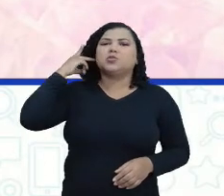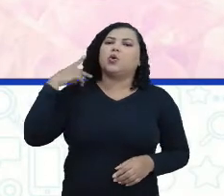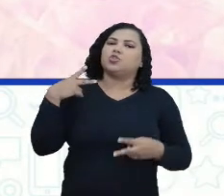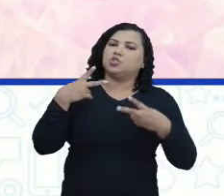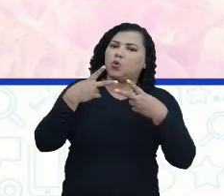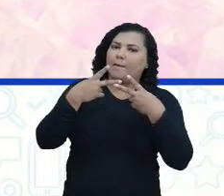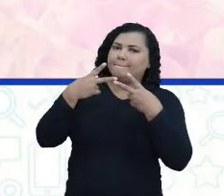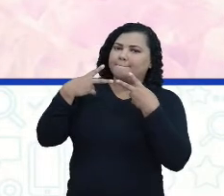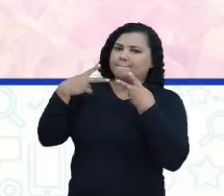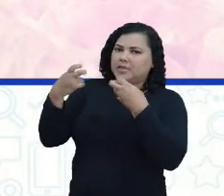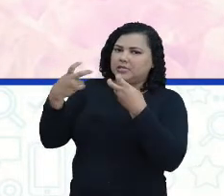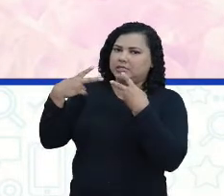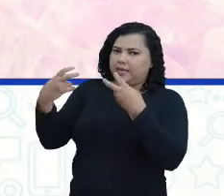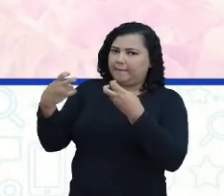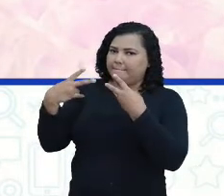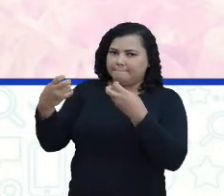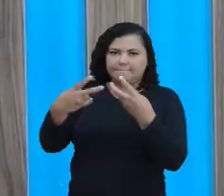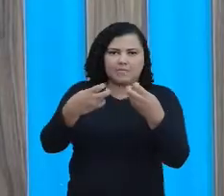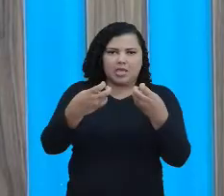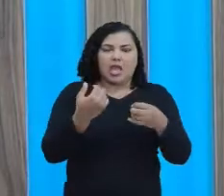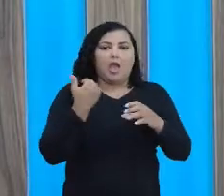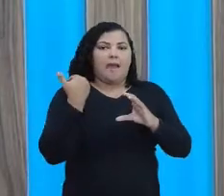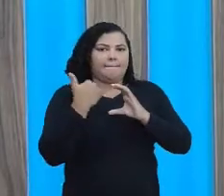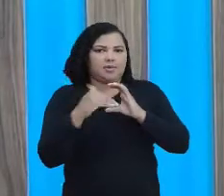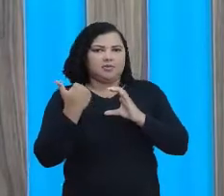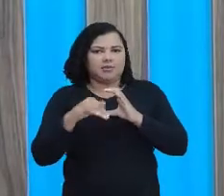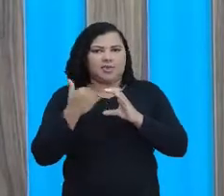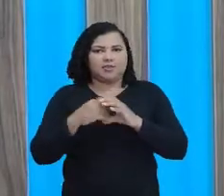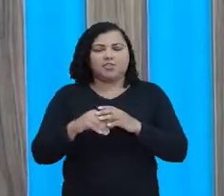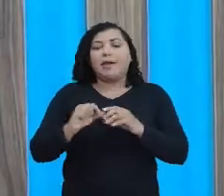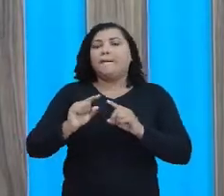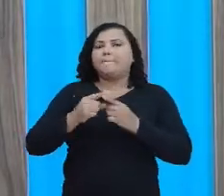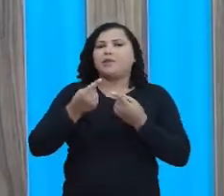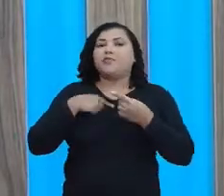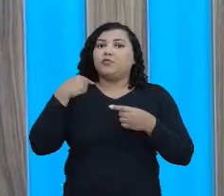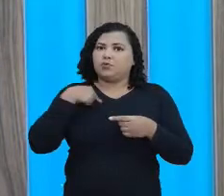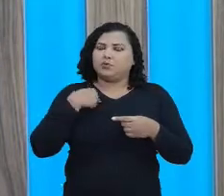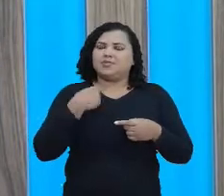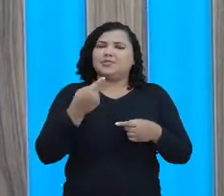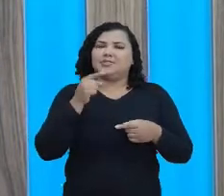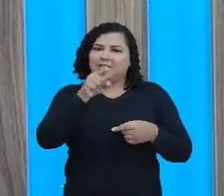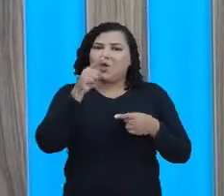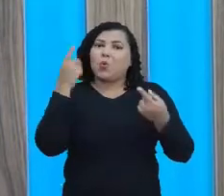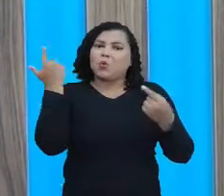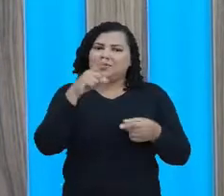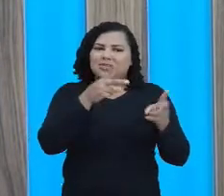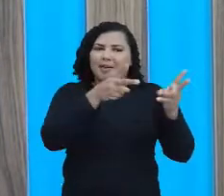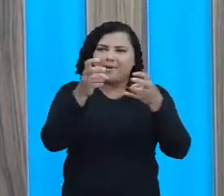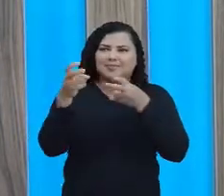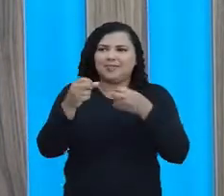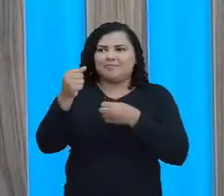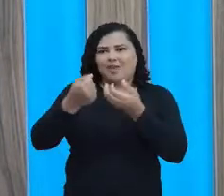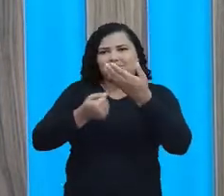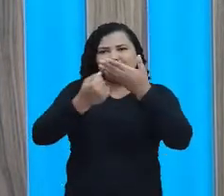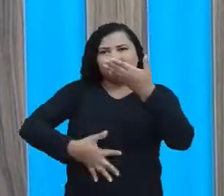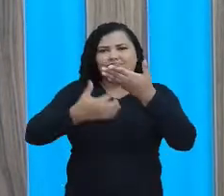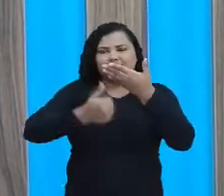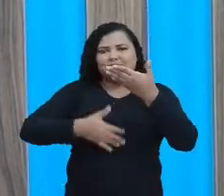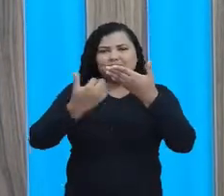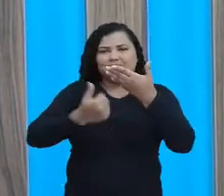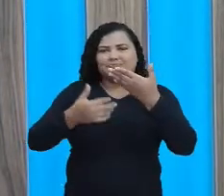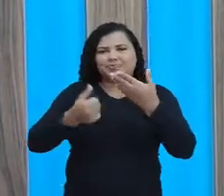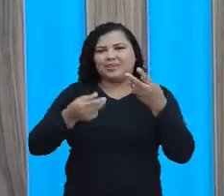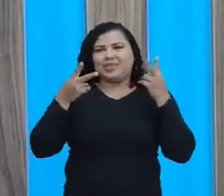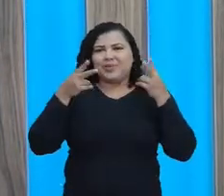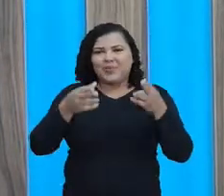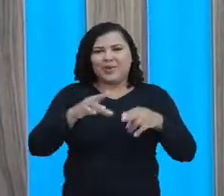você acompanhava o chat de todo mundo. Então, imaginem a loucura que era conversar no privado com diversas pessoas ao mesmo tempo.